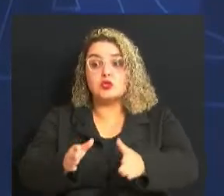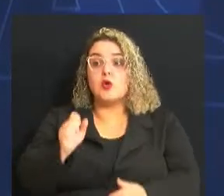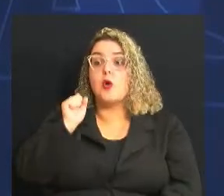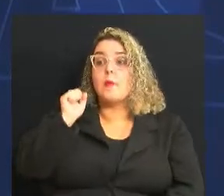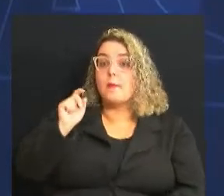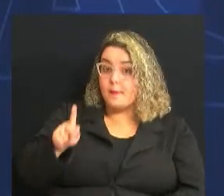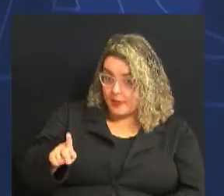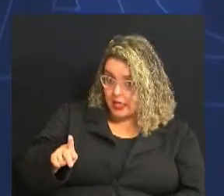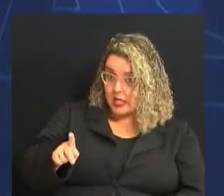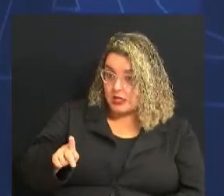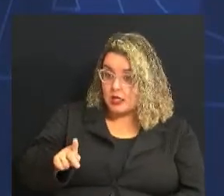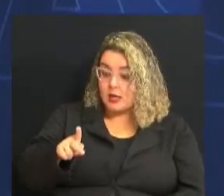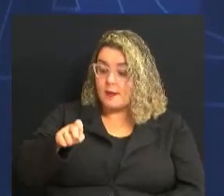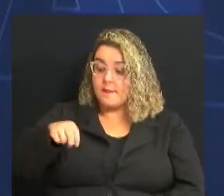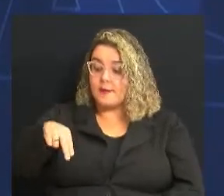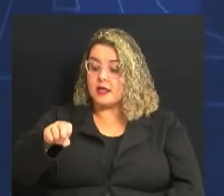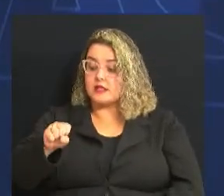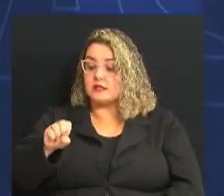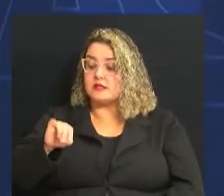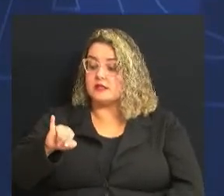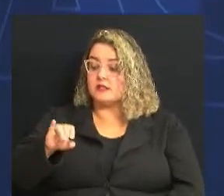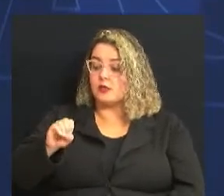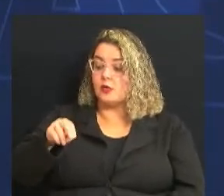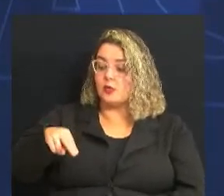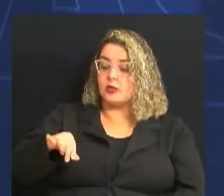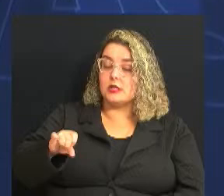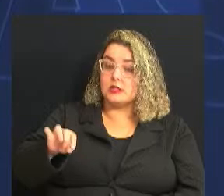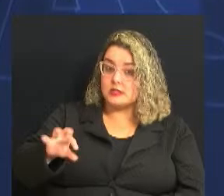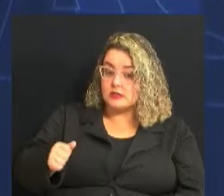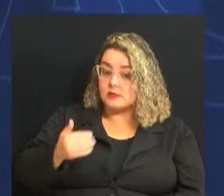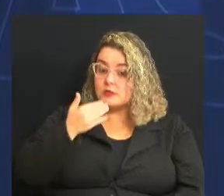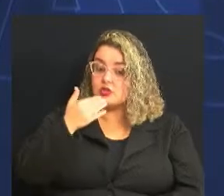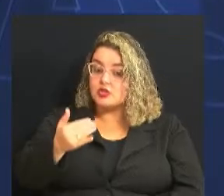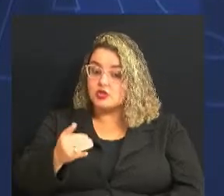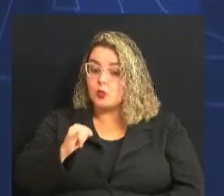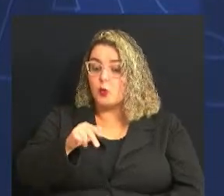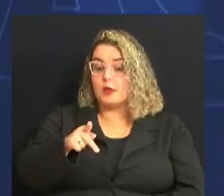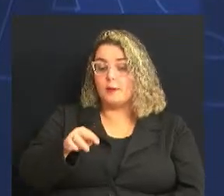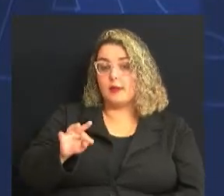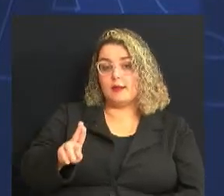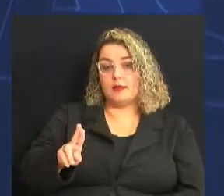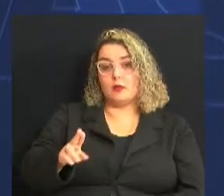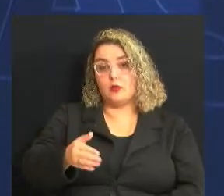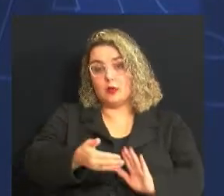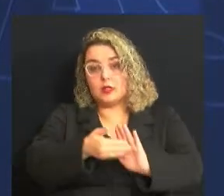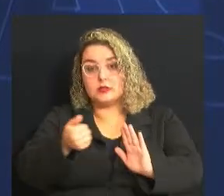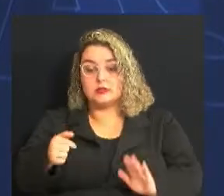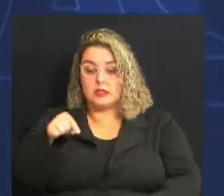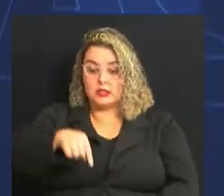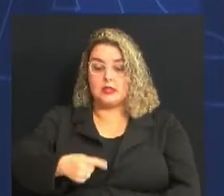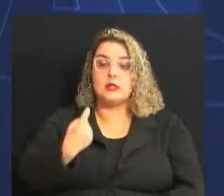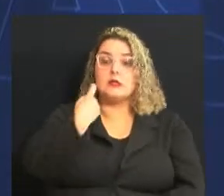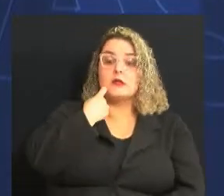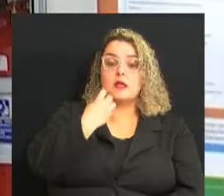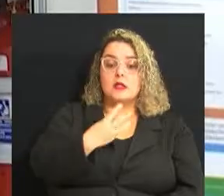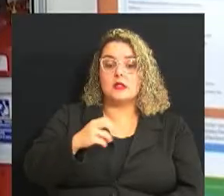e pensionistas pedirem a isenção do IPTU se encerra nesta sexta-feira, 30 de